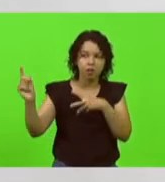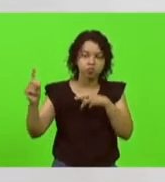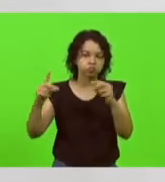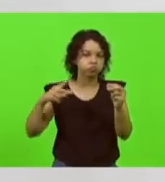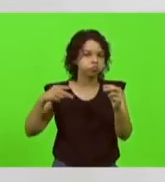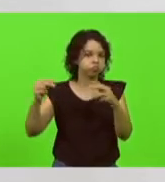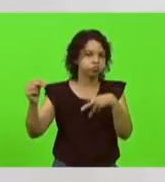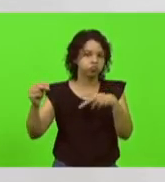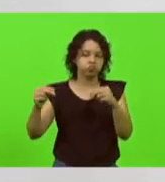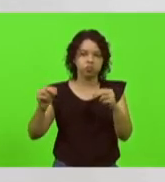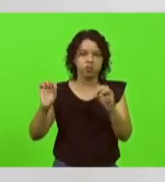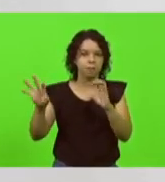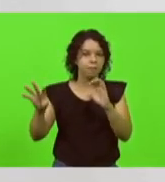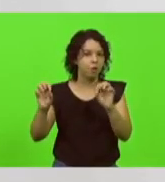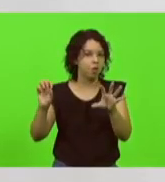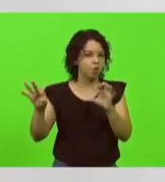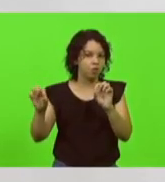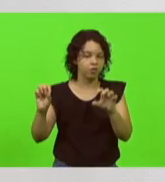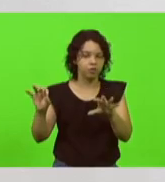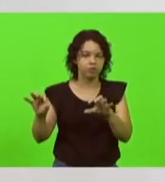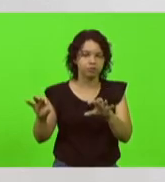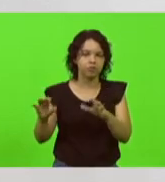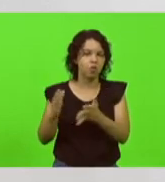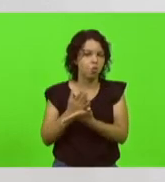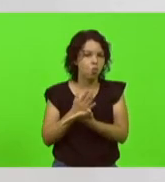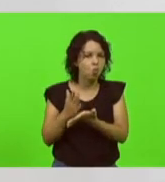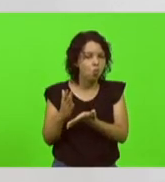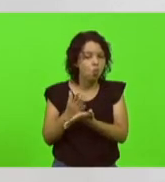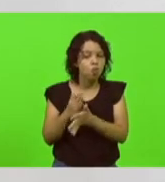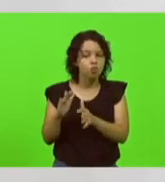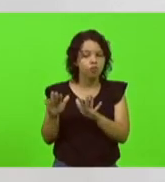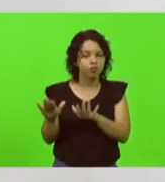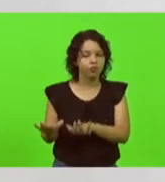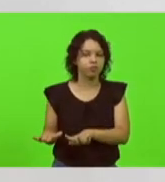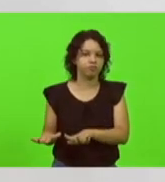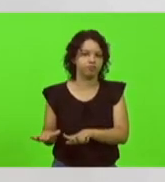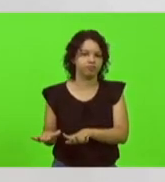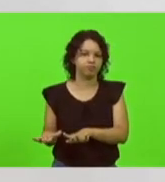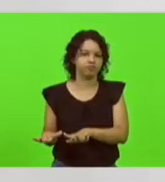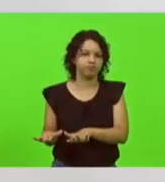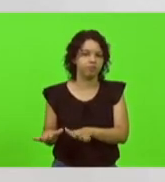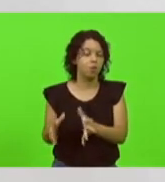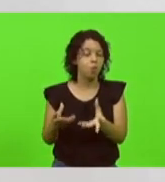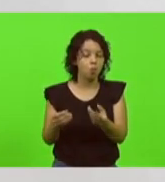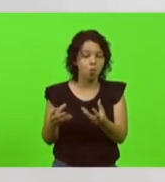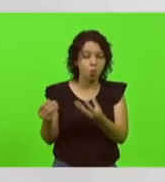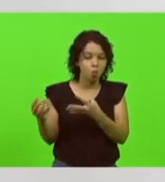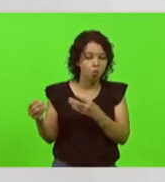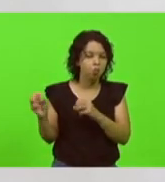atividade da nossa agricultura. Existe um esvaziamento.